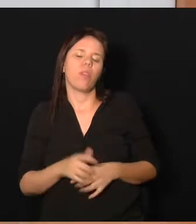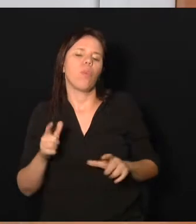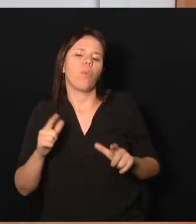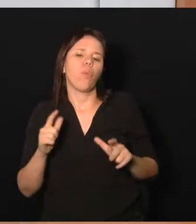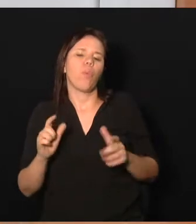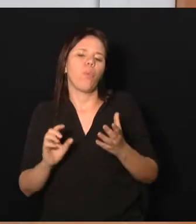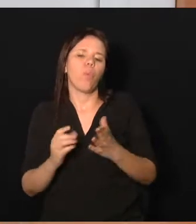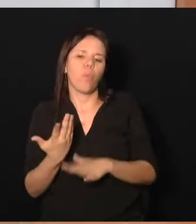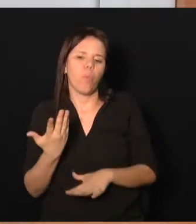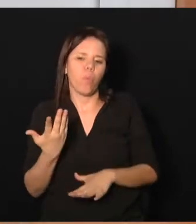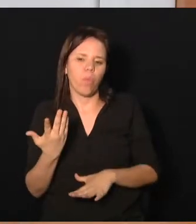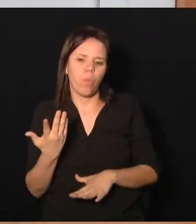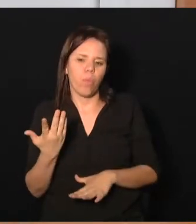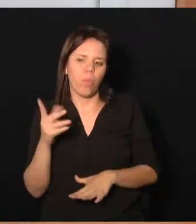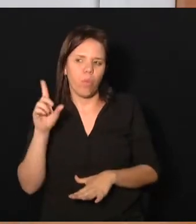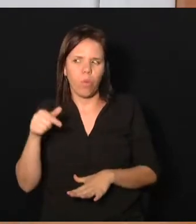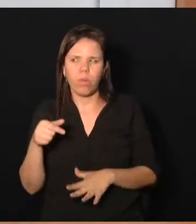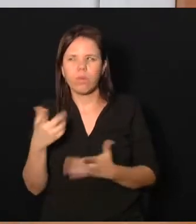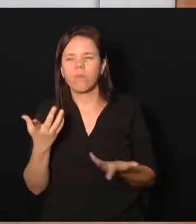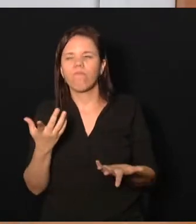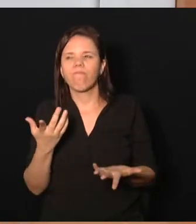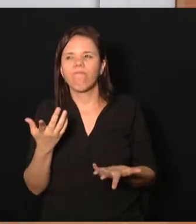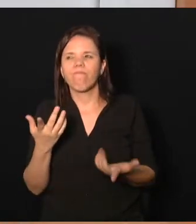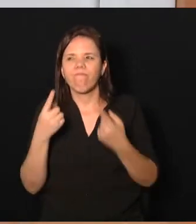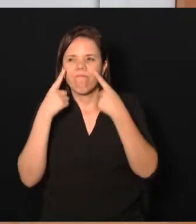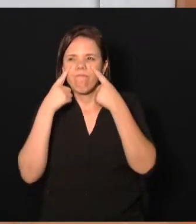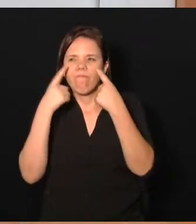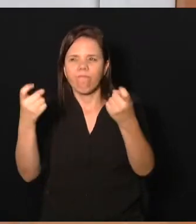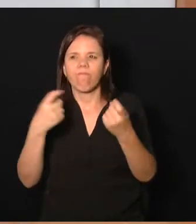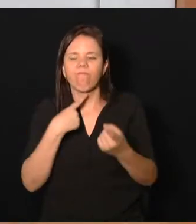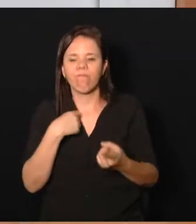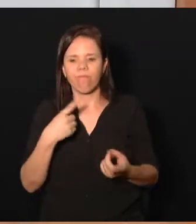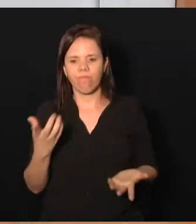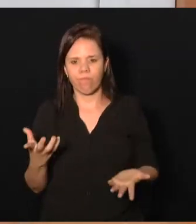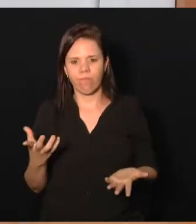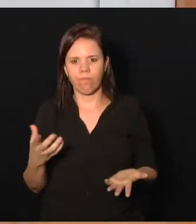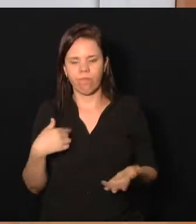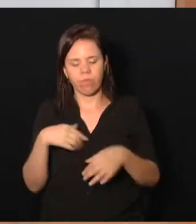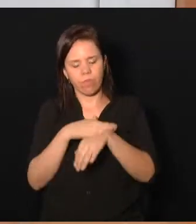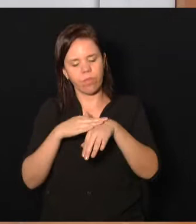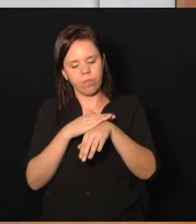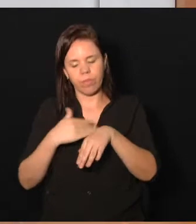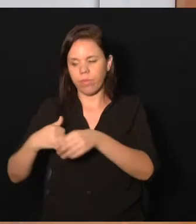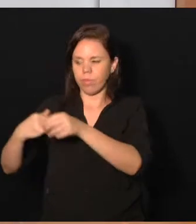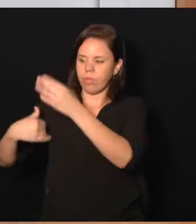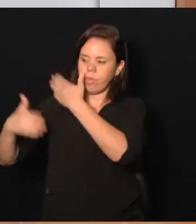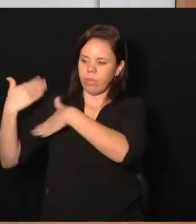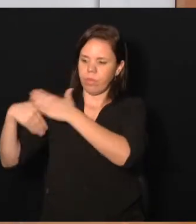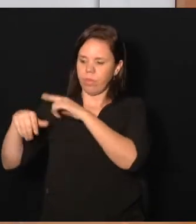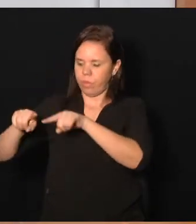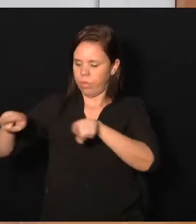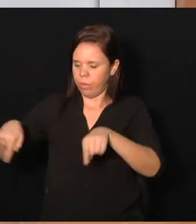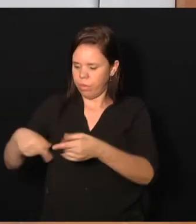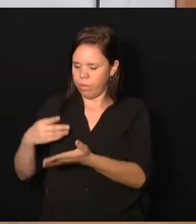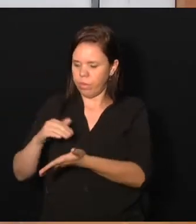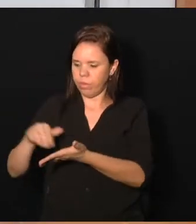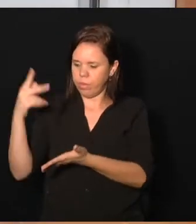surge essa intenção? Como estávamos conversando lá em seu gabinete,